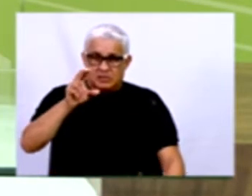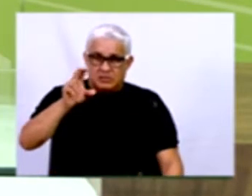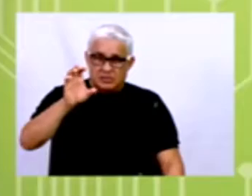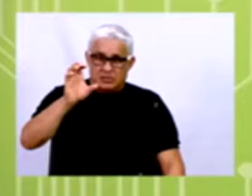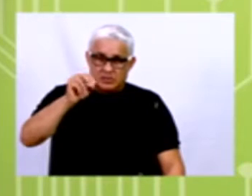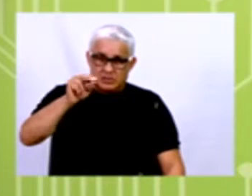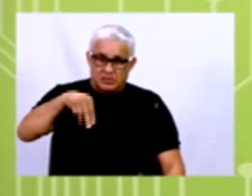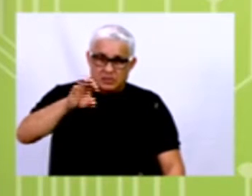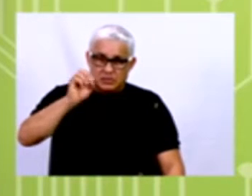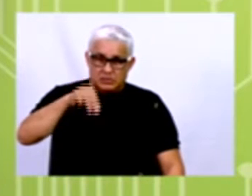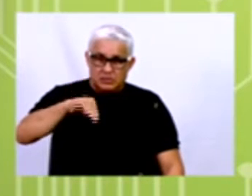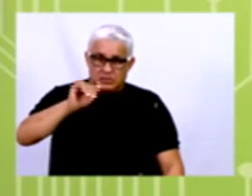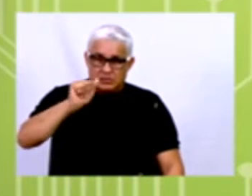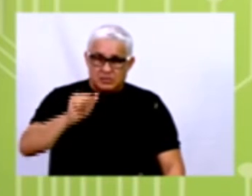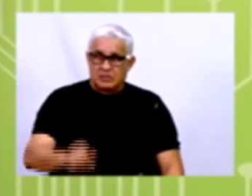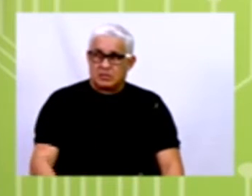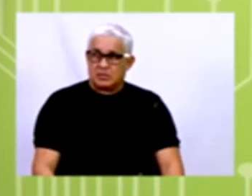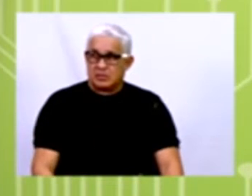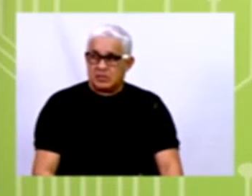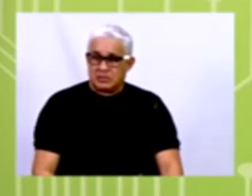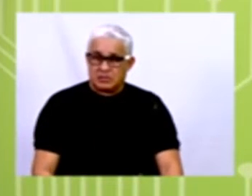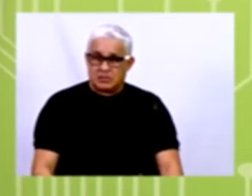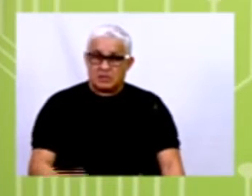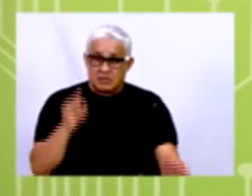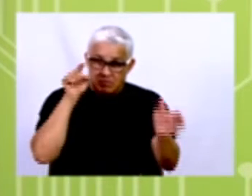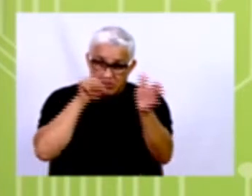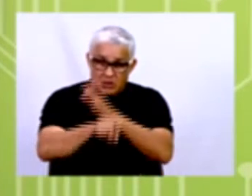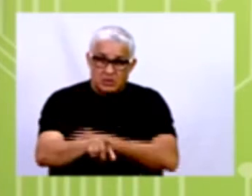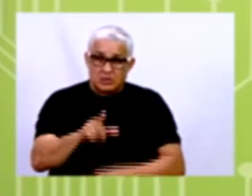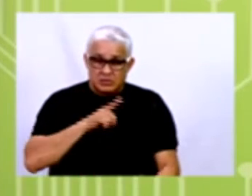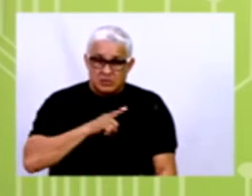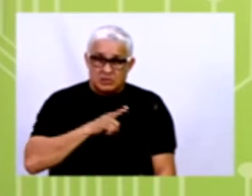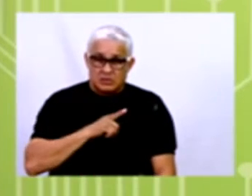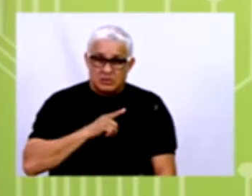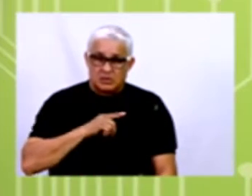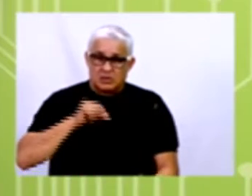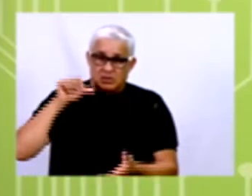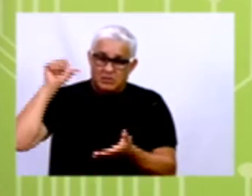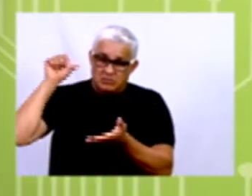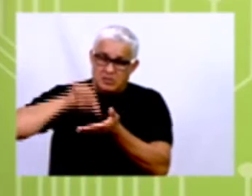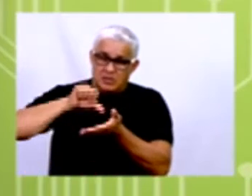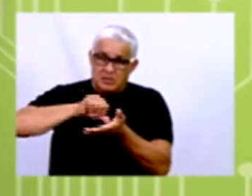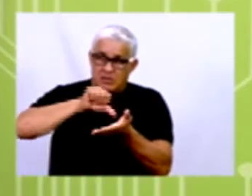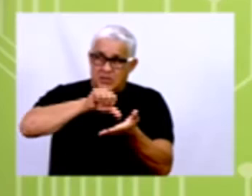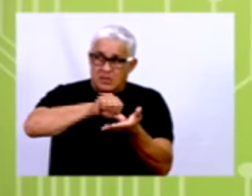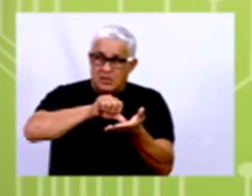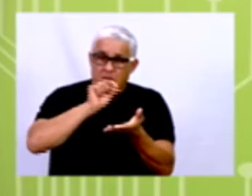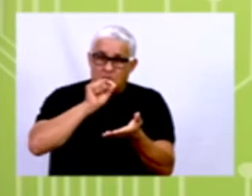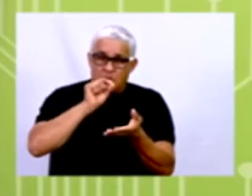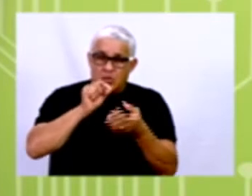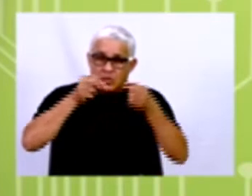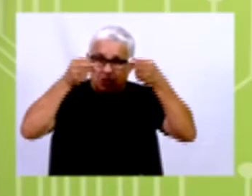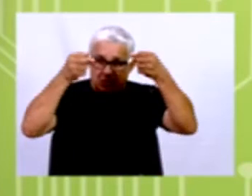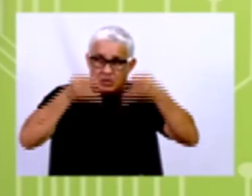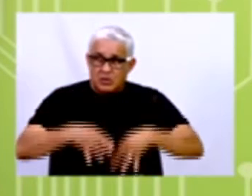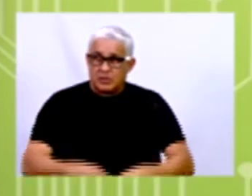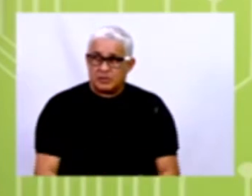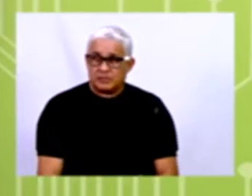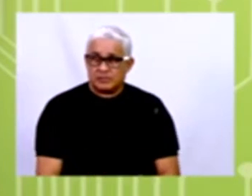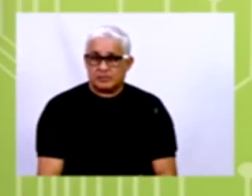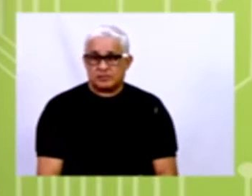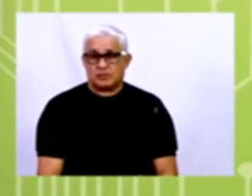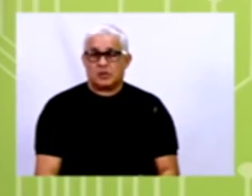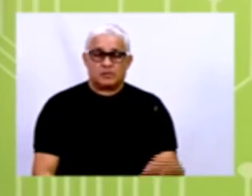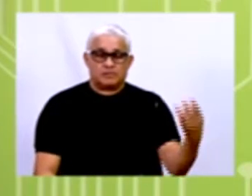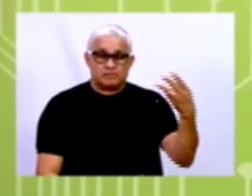perfeito. Alguma pergunta de alguns alunos dos polos sobre o que nós abordamos? Entramos então no